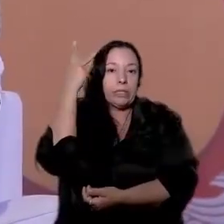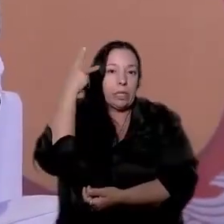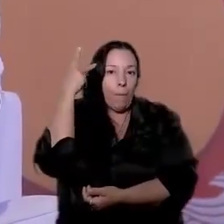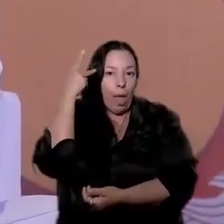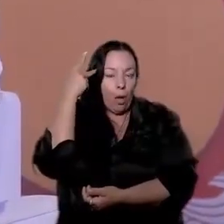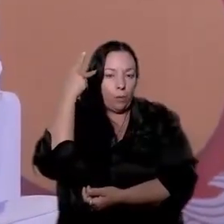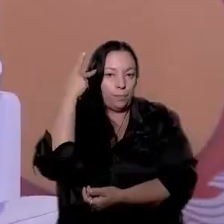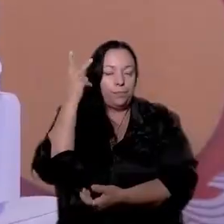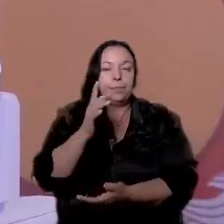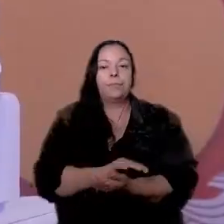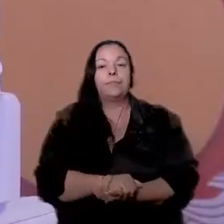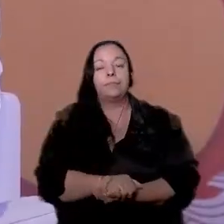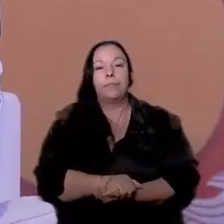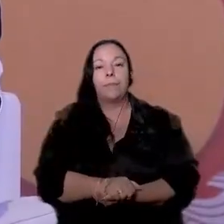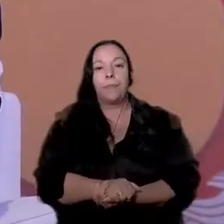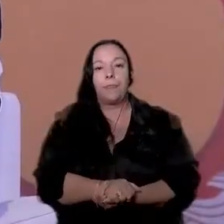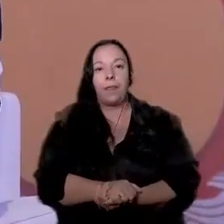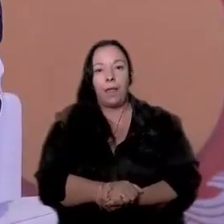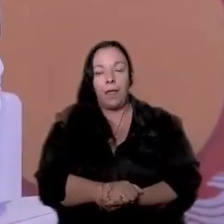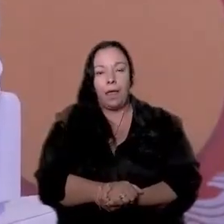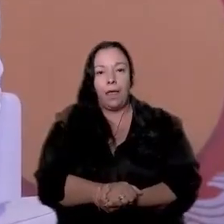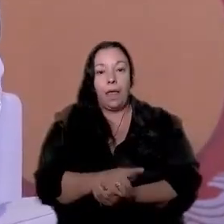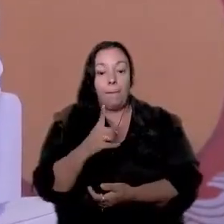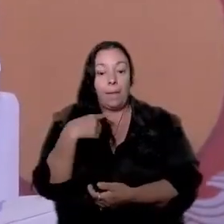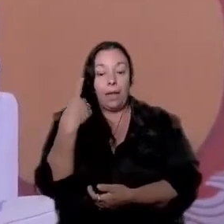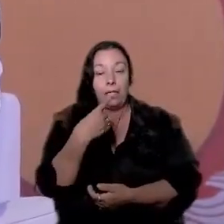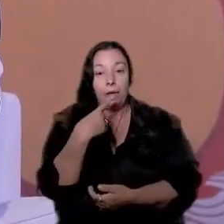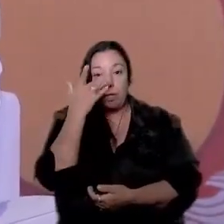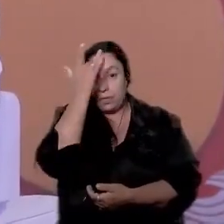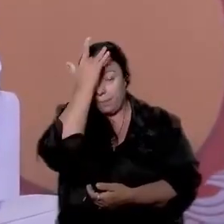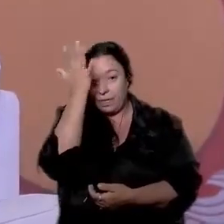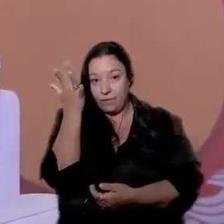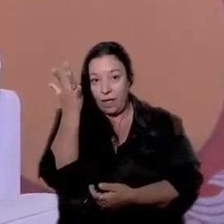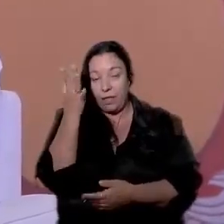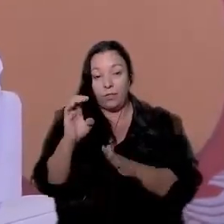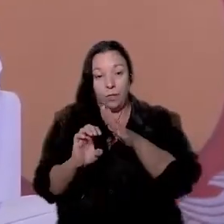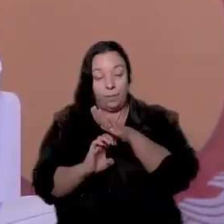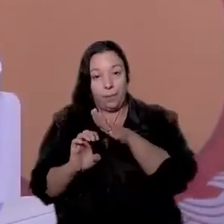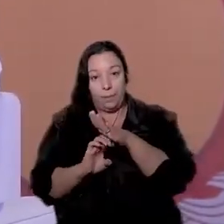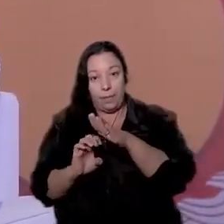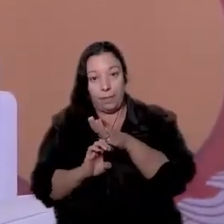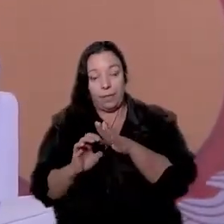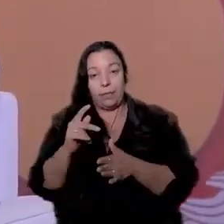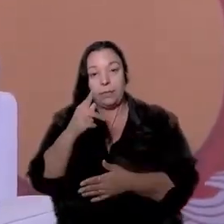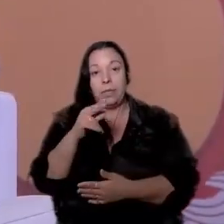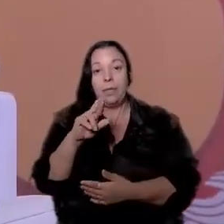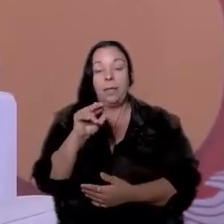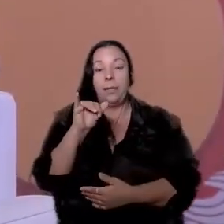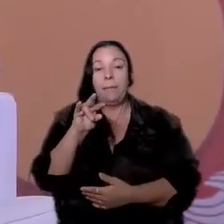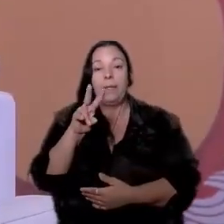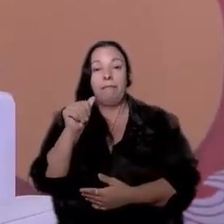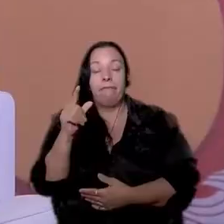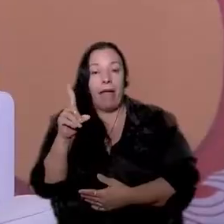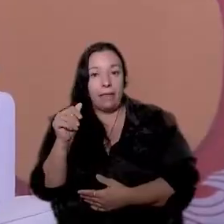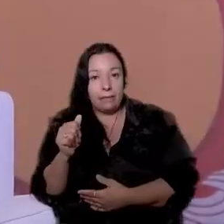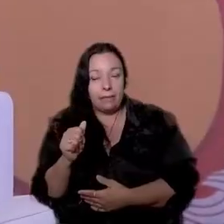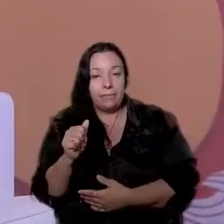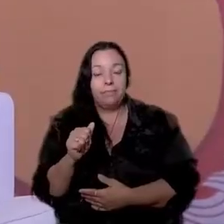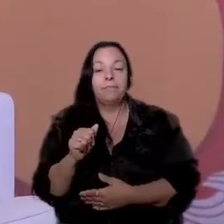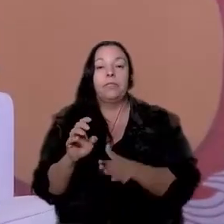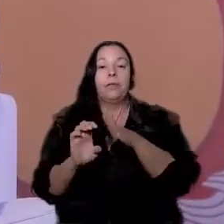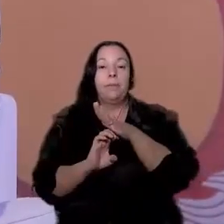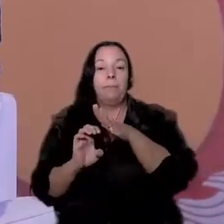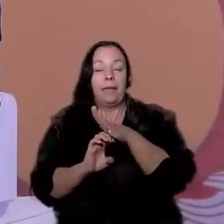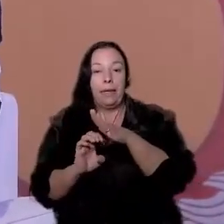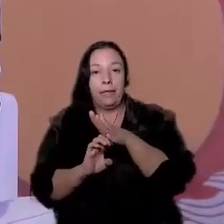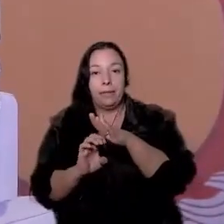convencemos a estatal, até porque convencer um estatal, para nós, é mais fácil do que convencer uma empresa privada, porque são empresas de governo,